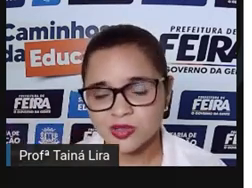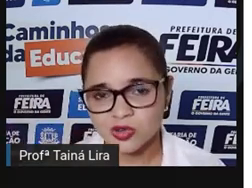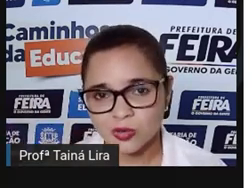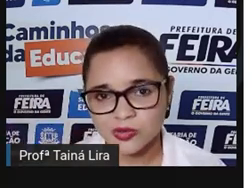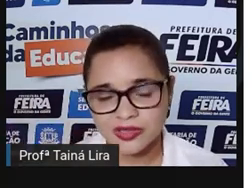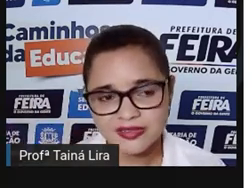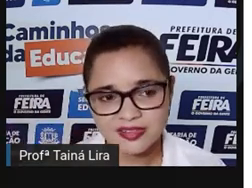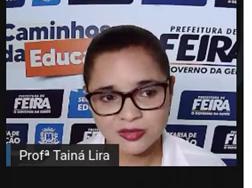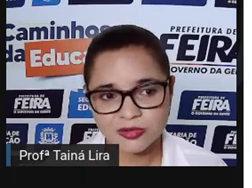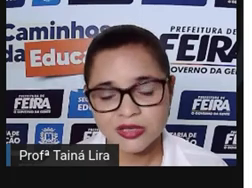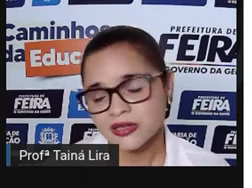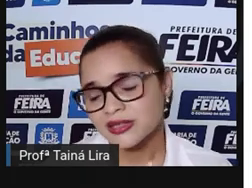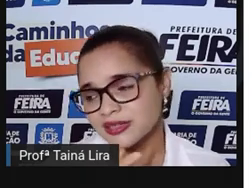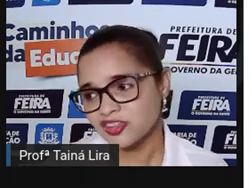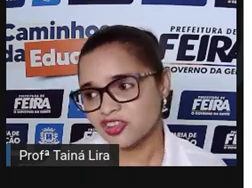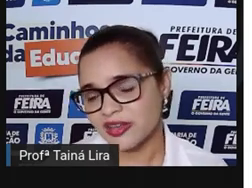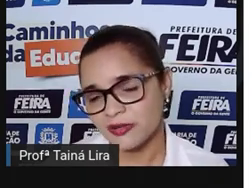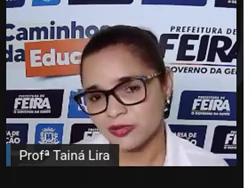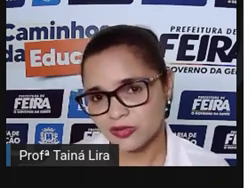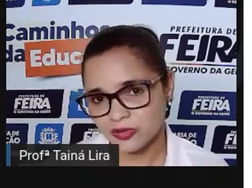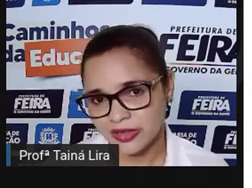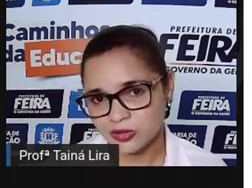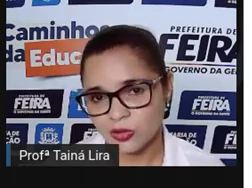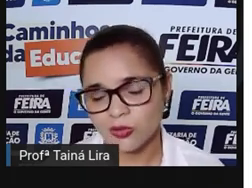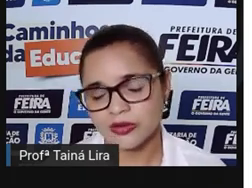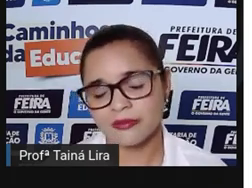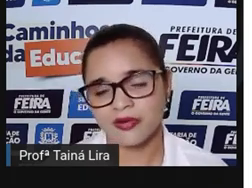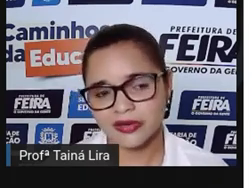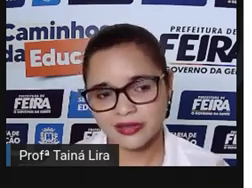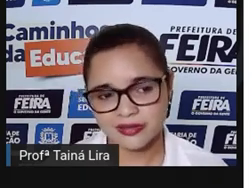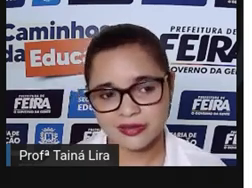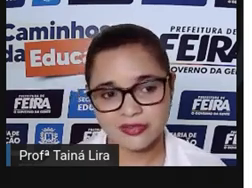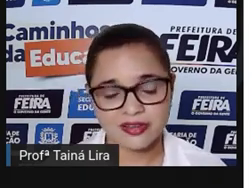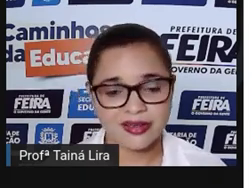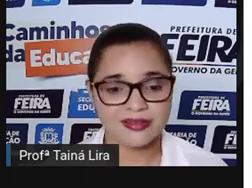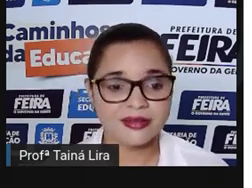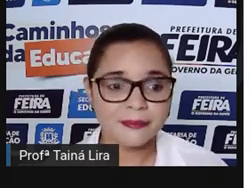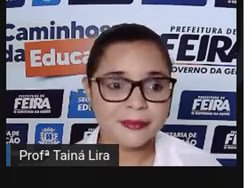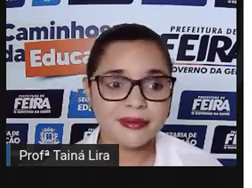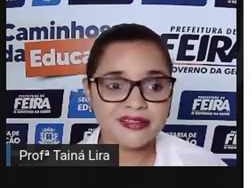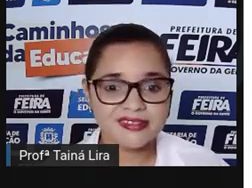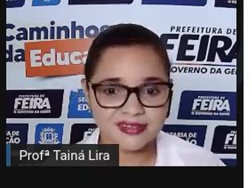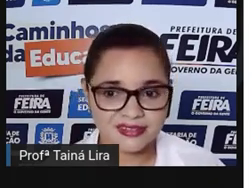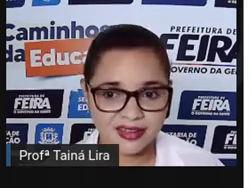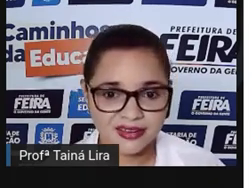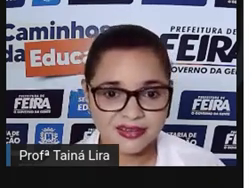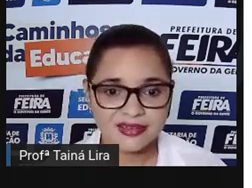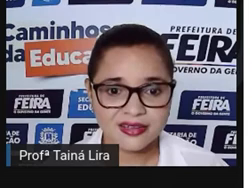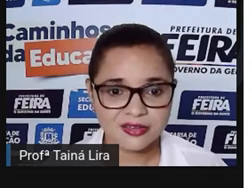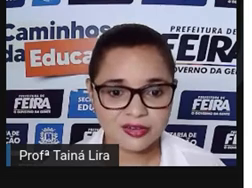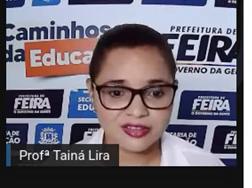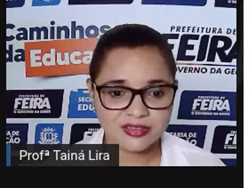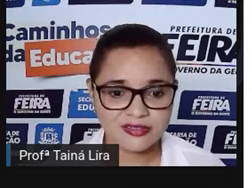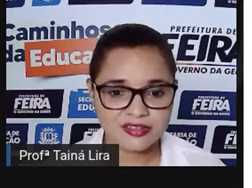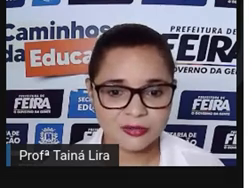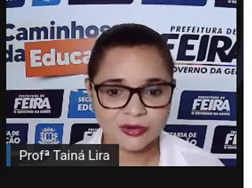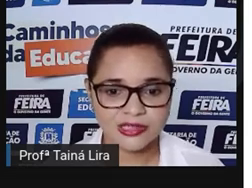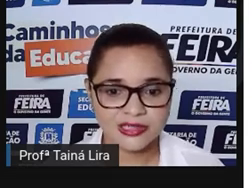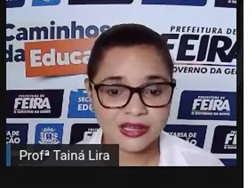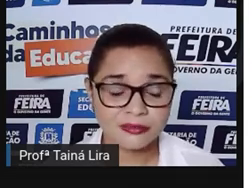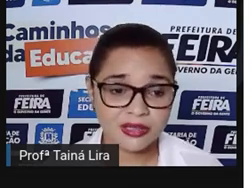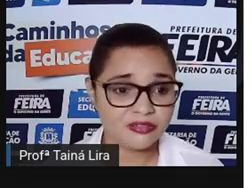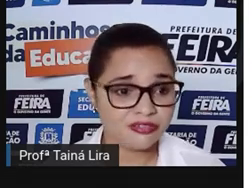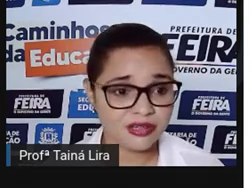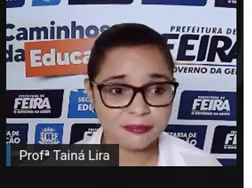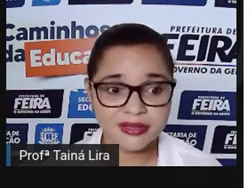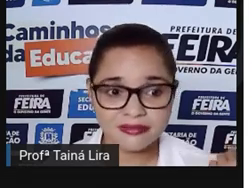dos meios de comunicação. Quem está ao nosso redor, quem mora ali na nossa casa, também precisa da nossa atenção. Olha aqui,